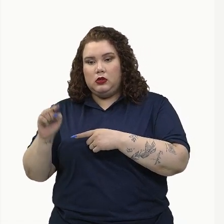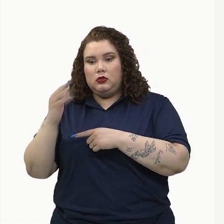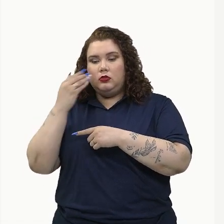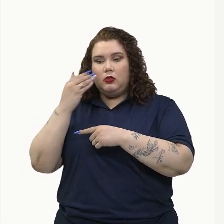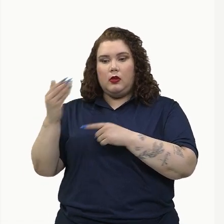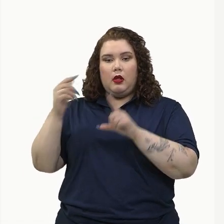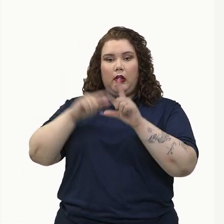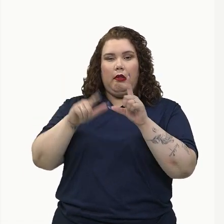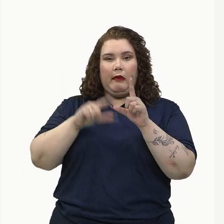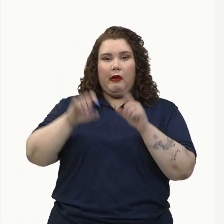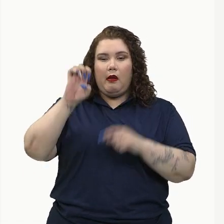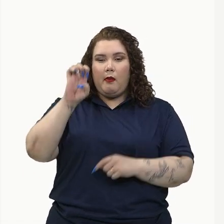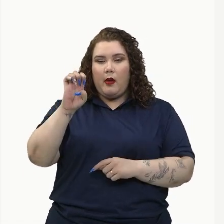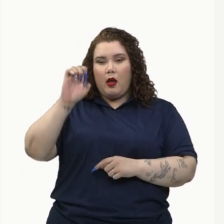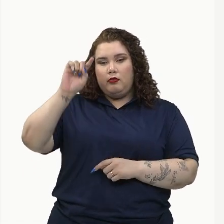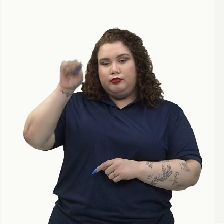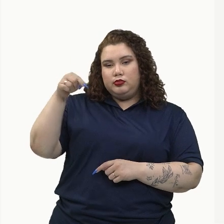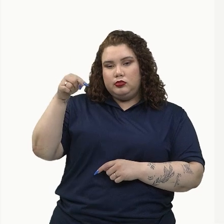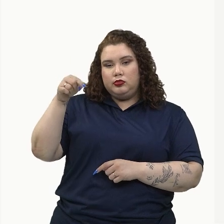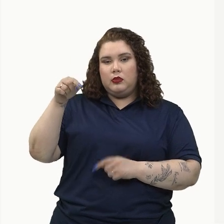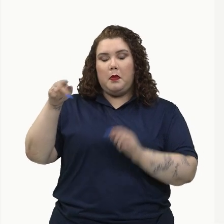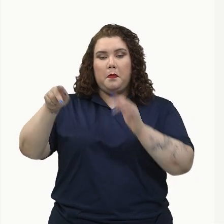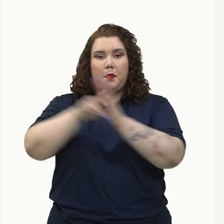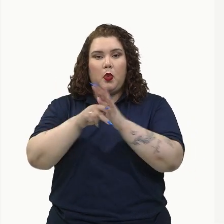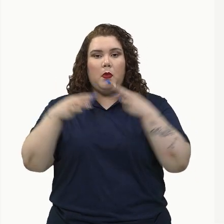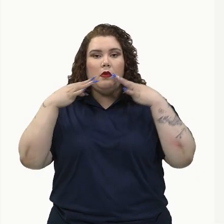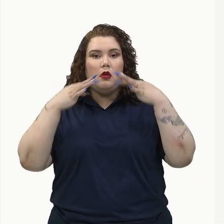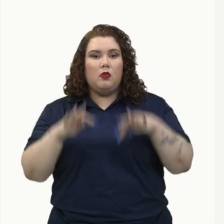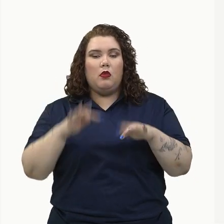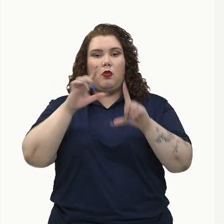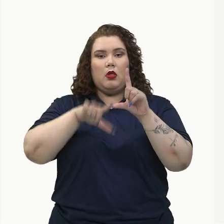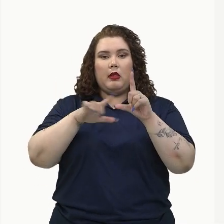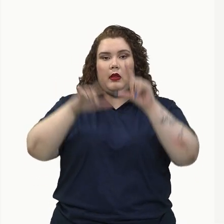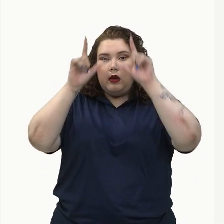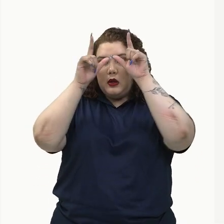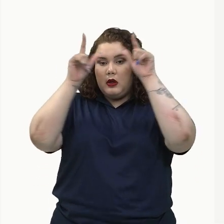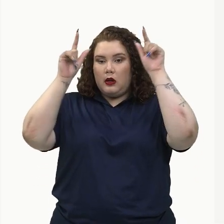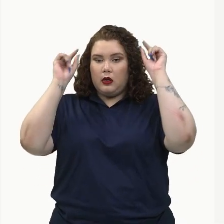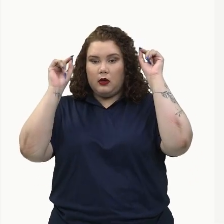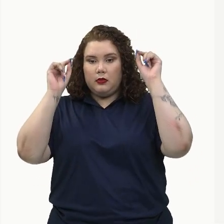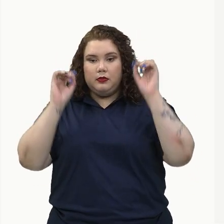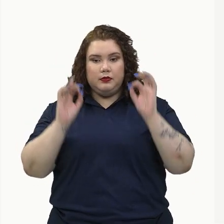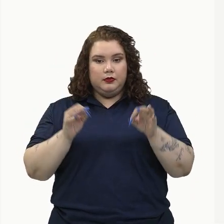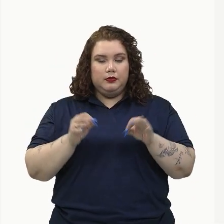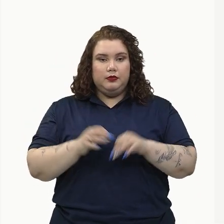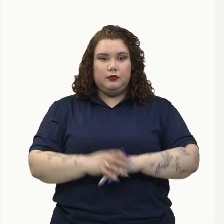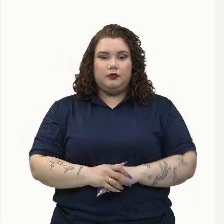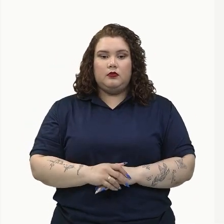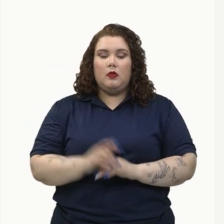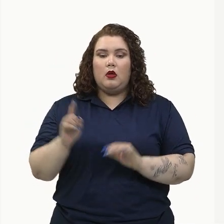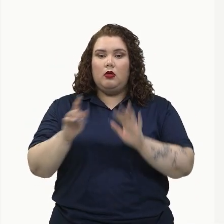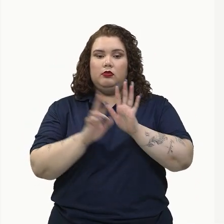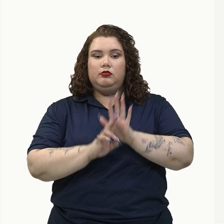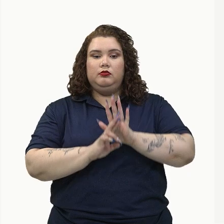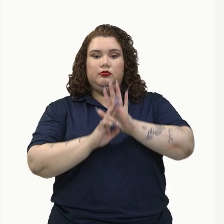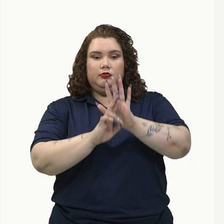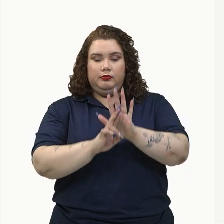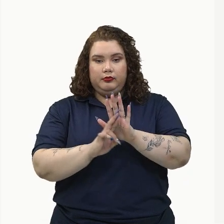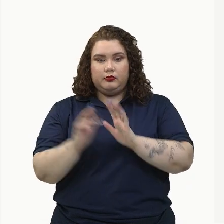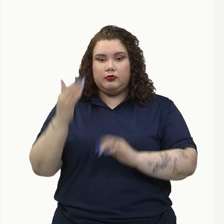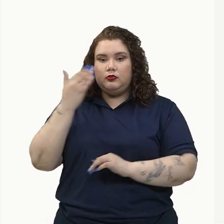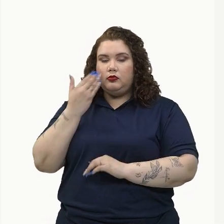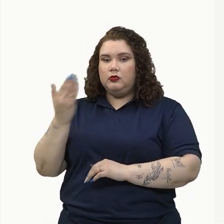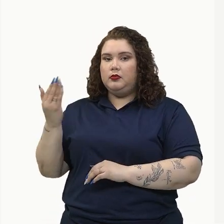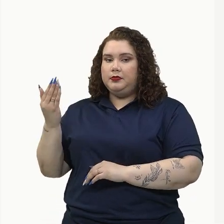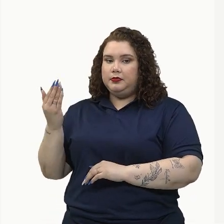tá, pessoal? Deixa eu desenhar ela aqui um pouquinho melhor para você. É uma letra grega e ela representa a força